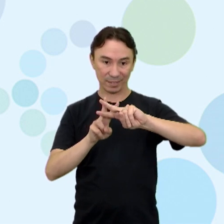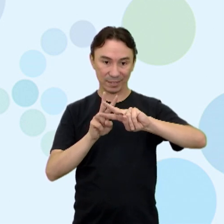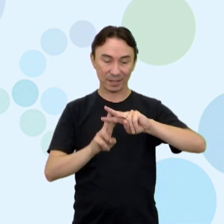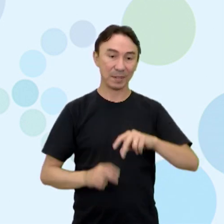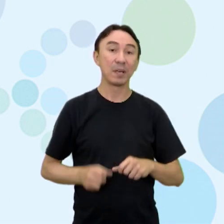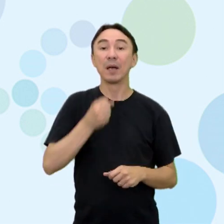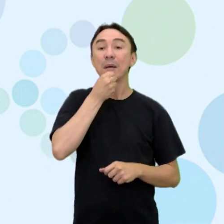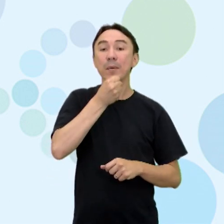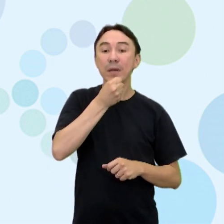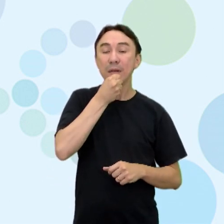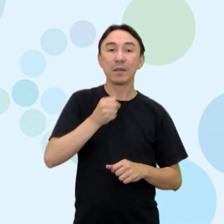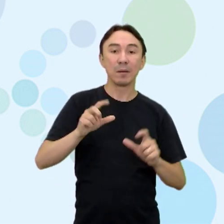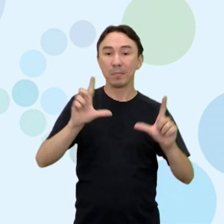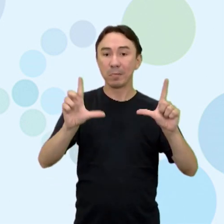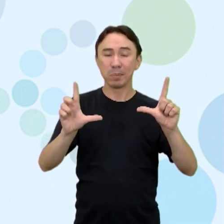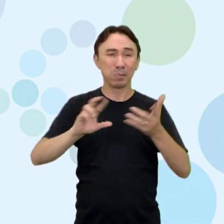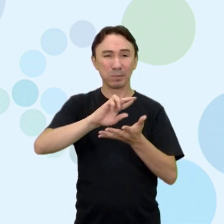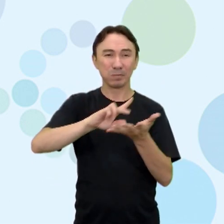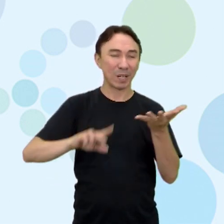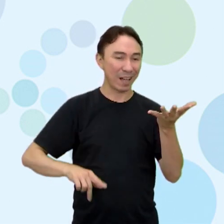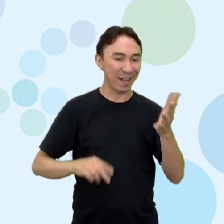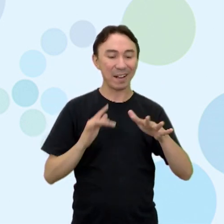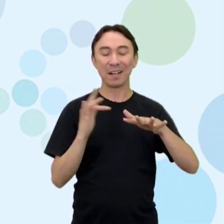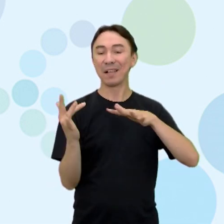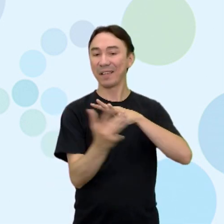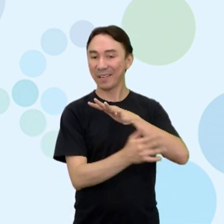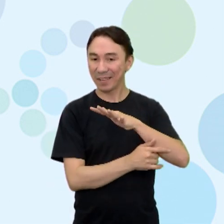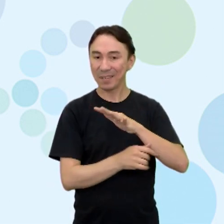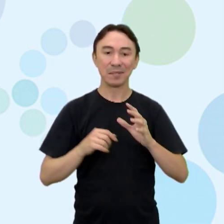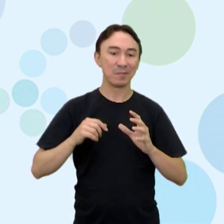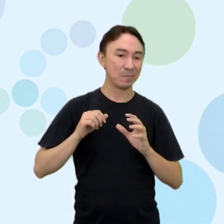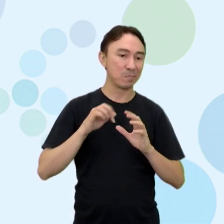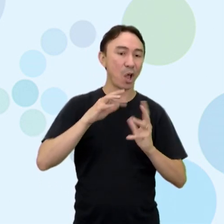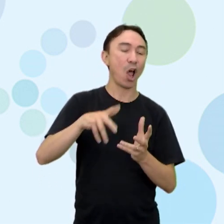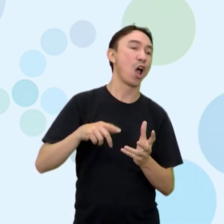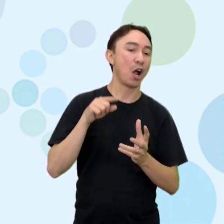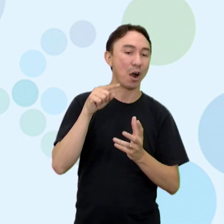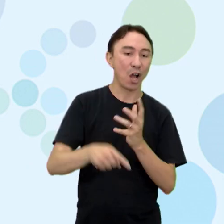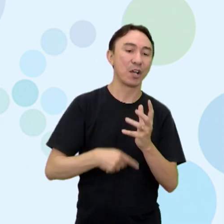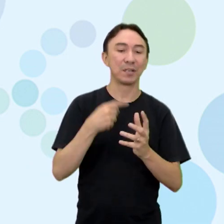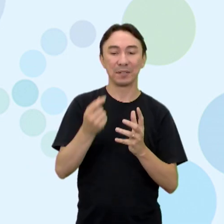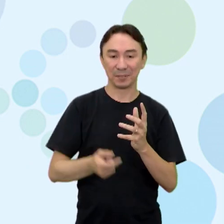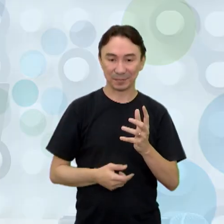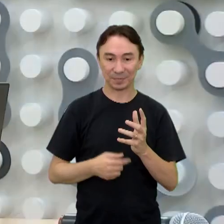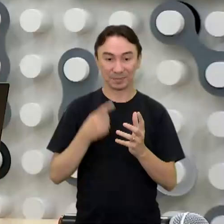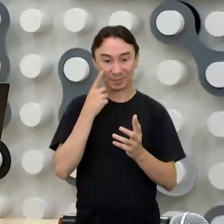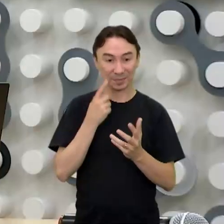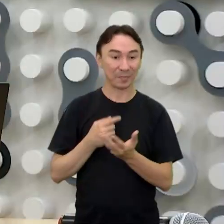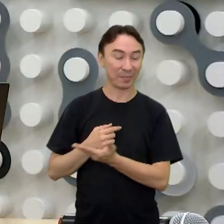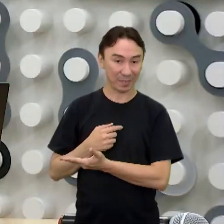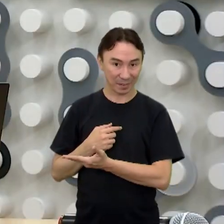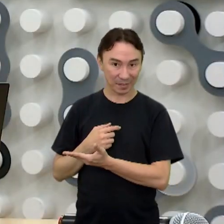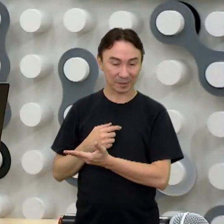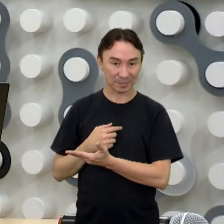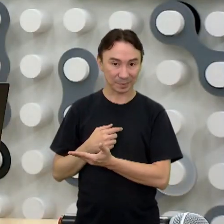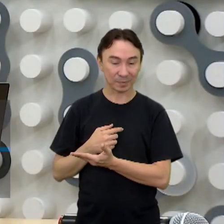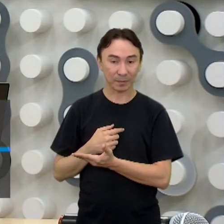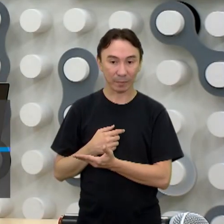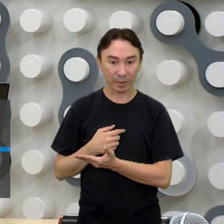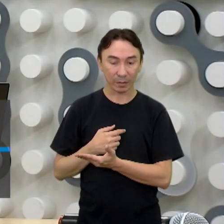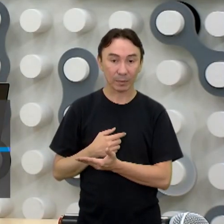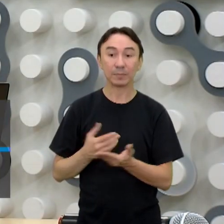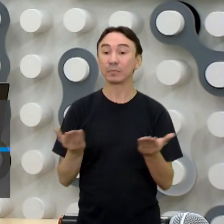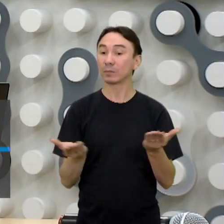mídia, está no mundo. E o nome do nosso componente está aí, Observatório da Imprensa Internacional. Tá? Olha só, gente, presta bem atenção. Nós teremos